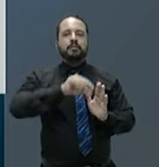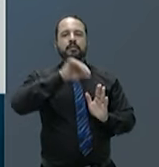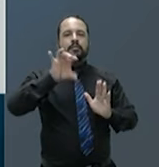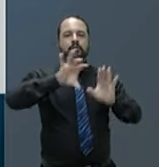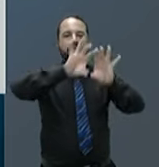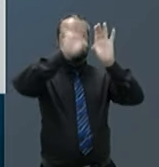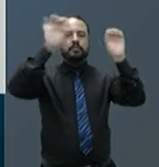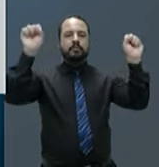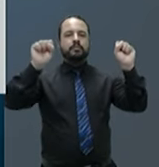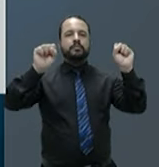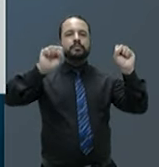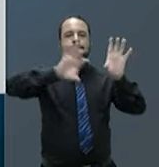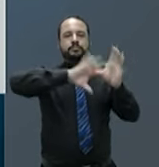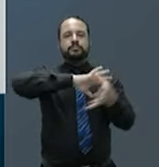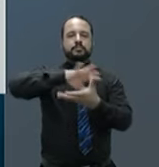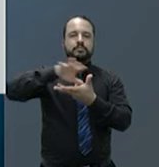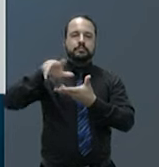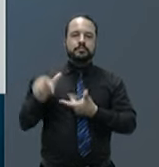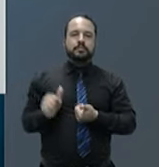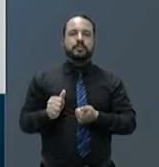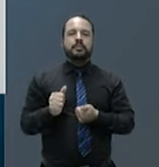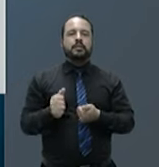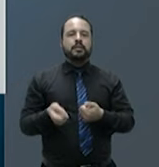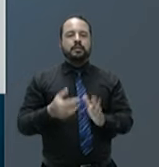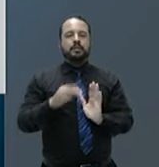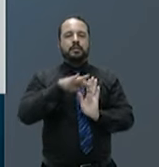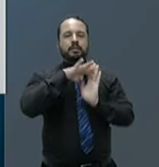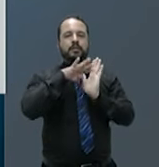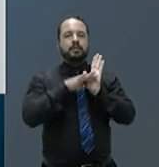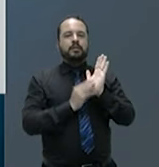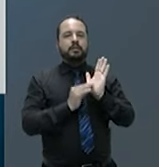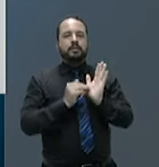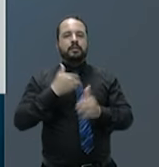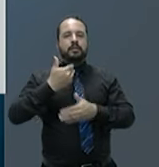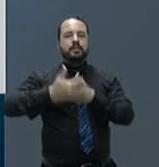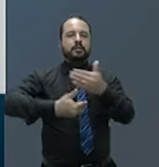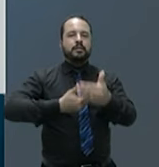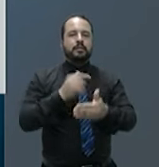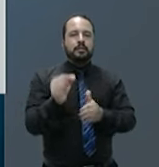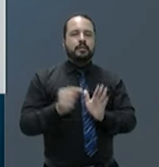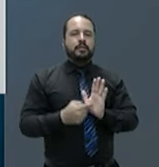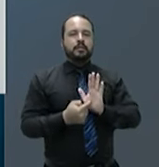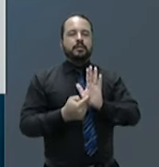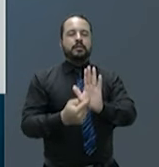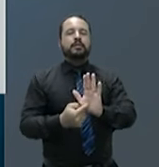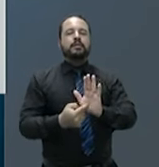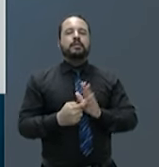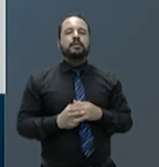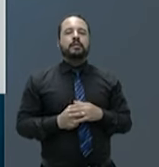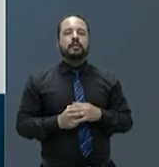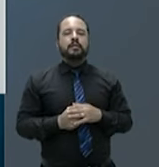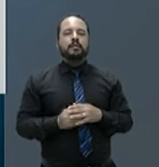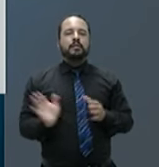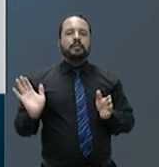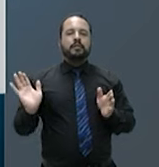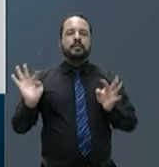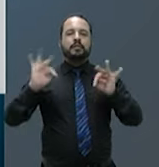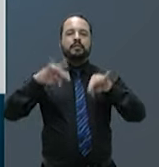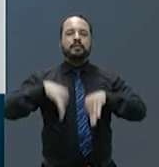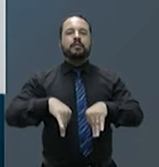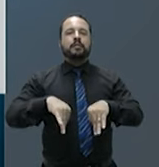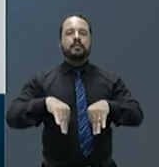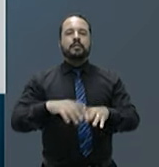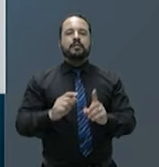Estrangeira, o que atende aos requisitos para o reconhecimento da procedência da presente demanda. Por fim, tem-se que o parecer